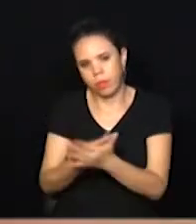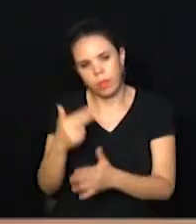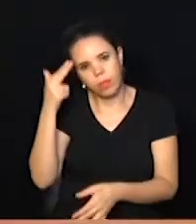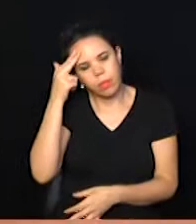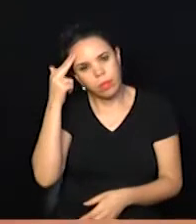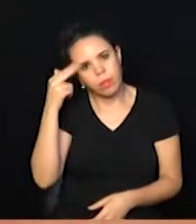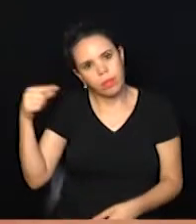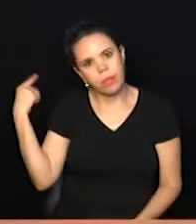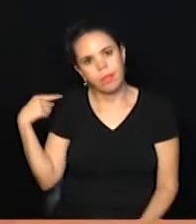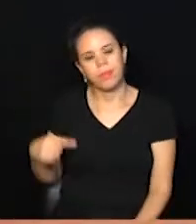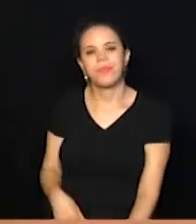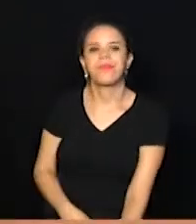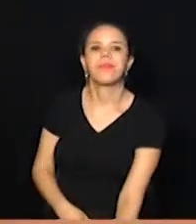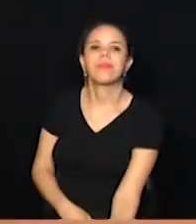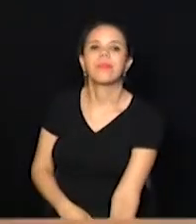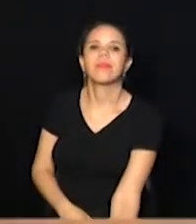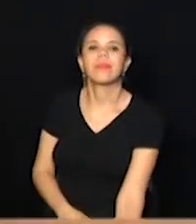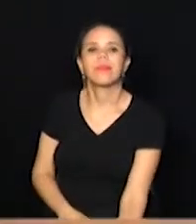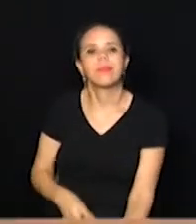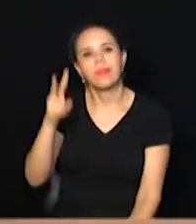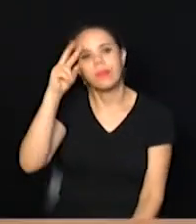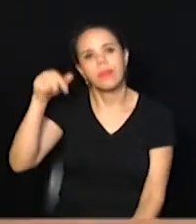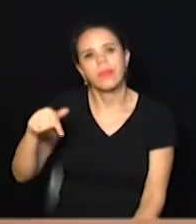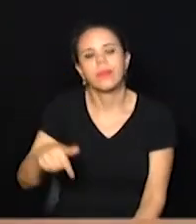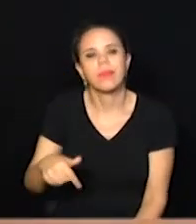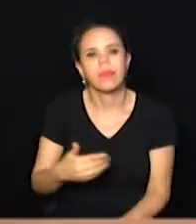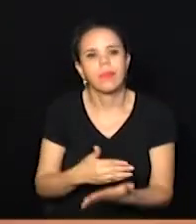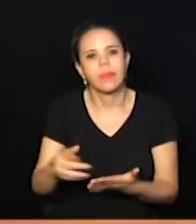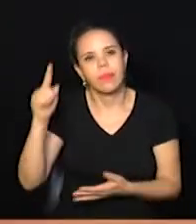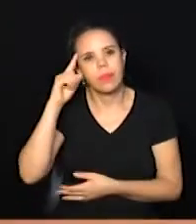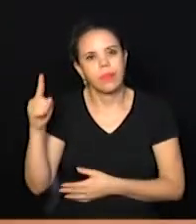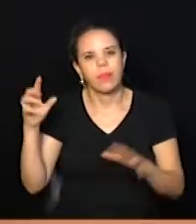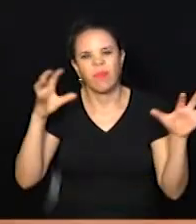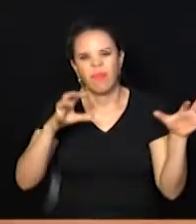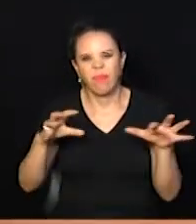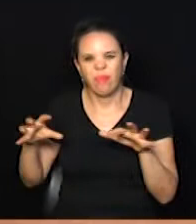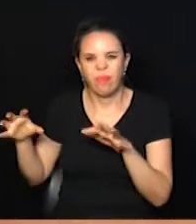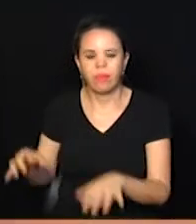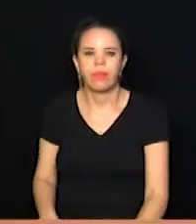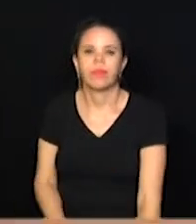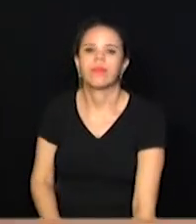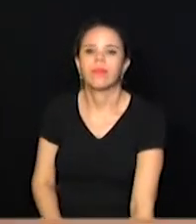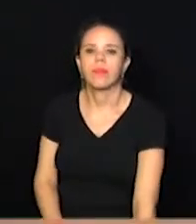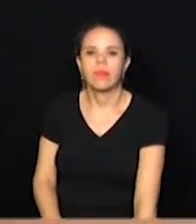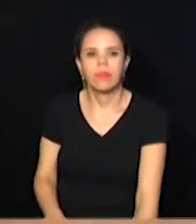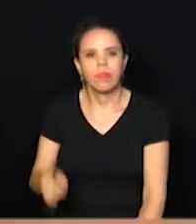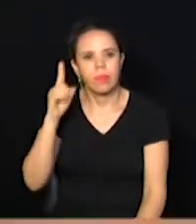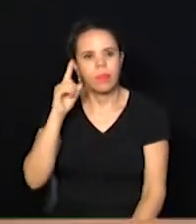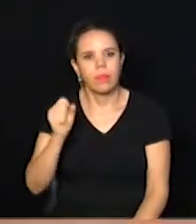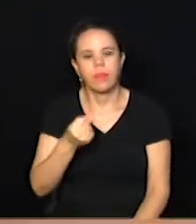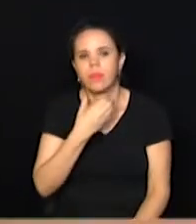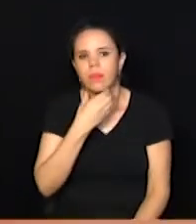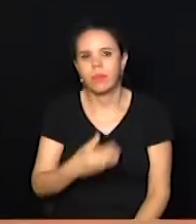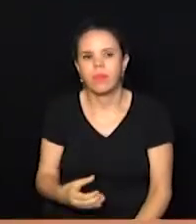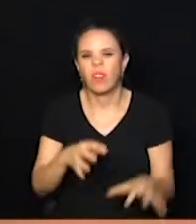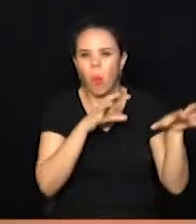né? Um sonho, estava lembrando aqui, Gerardo, que começou num dia de muita chuva, né? 8 de dezembro, um